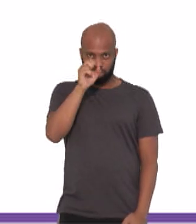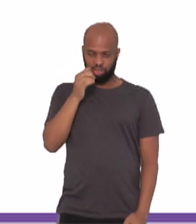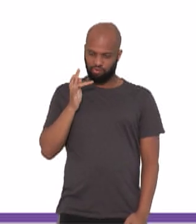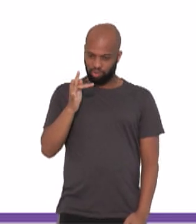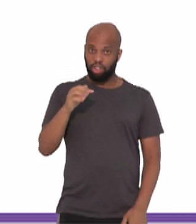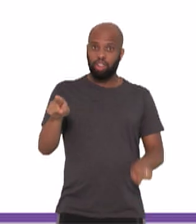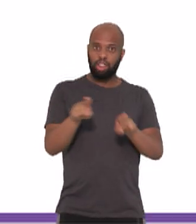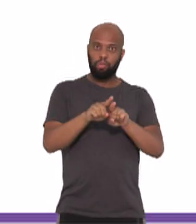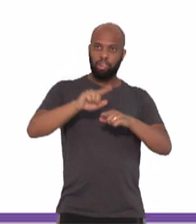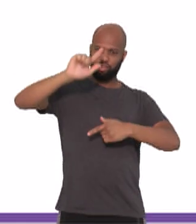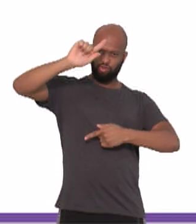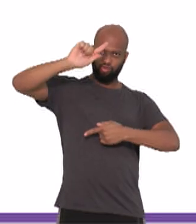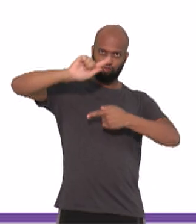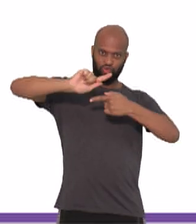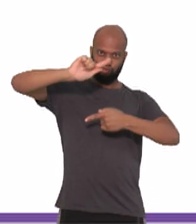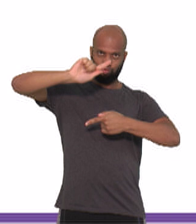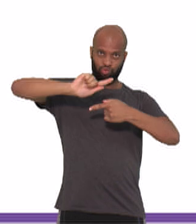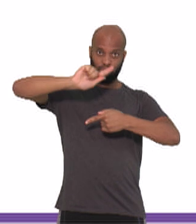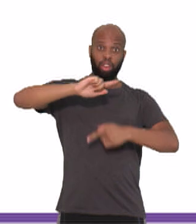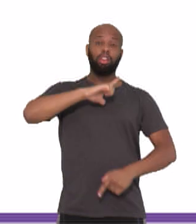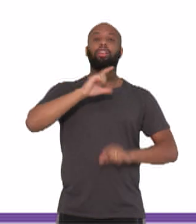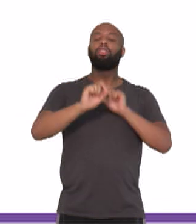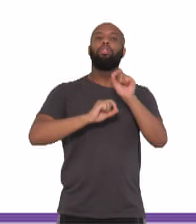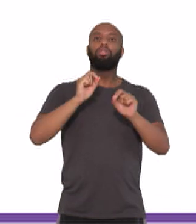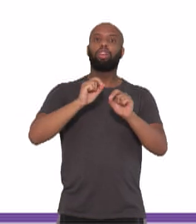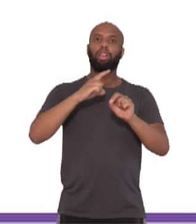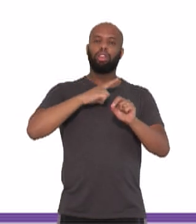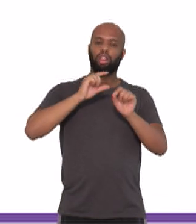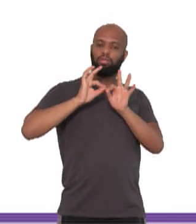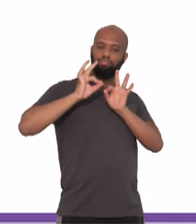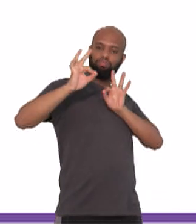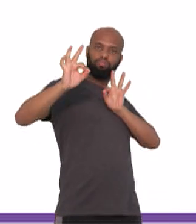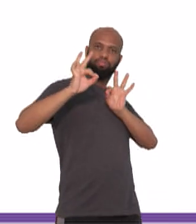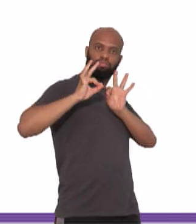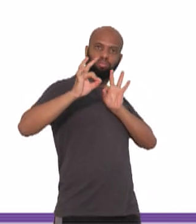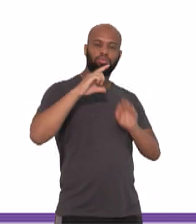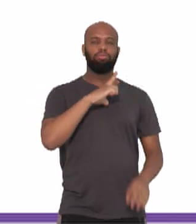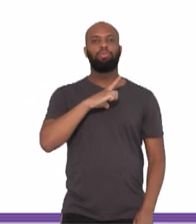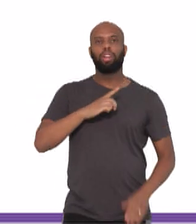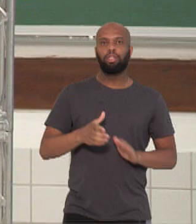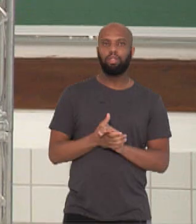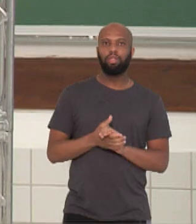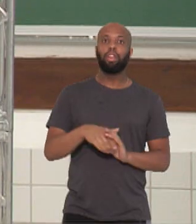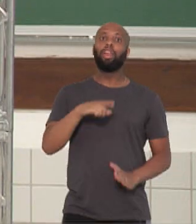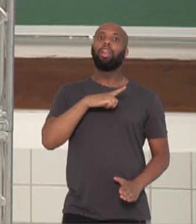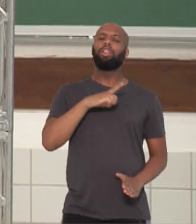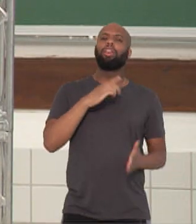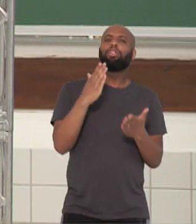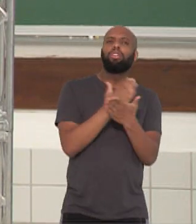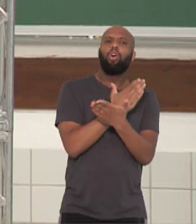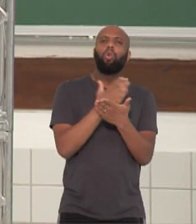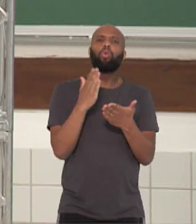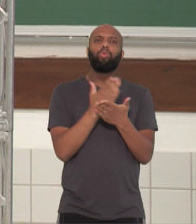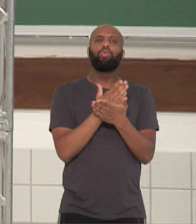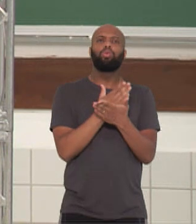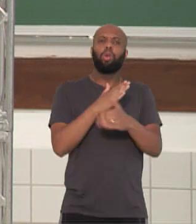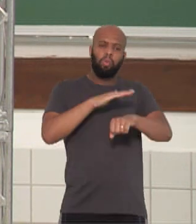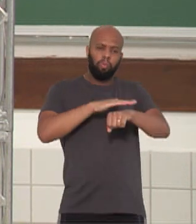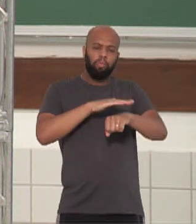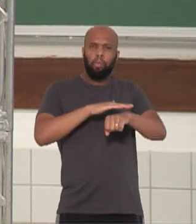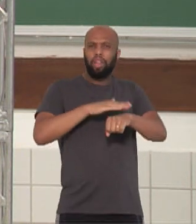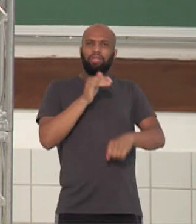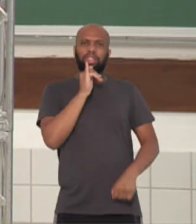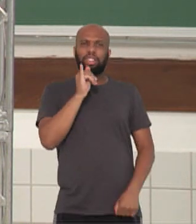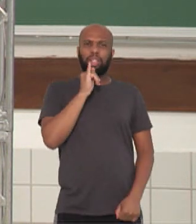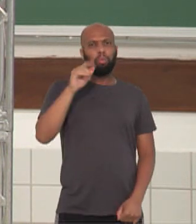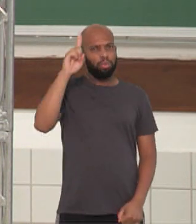força gravitacional, ela age à distância. Ou seja, existem poucos exemplos